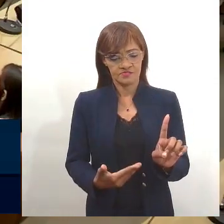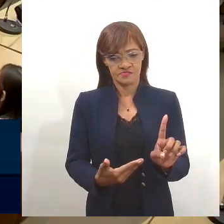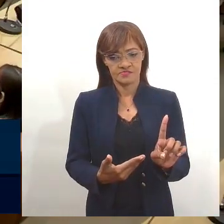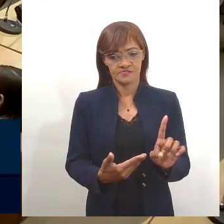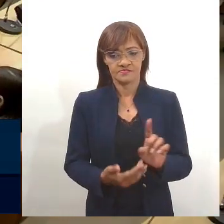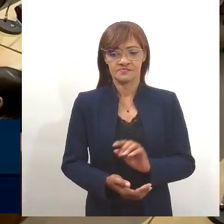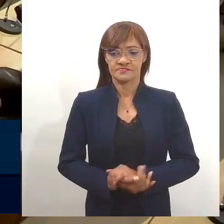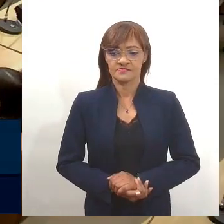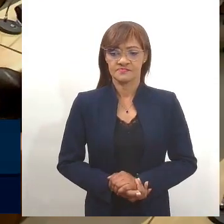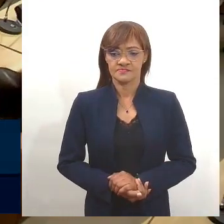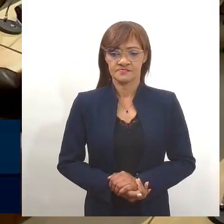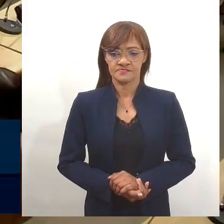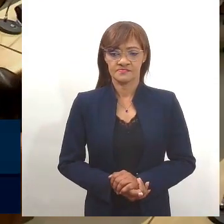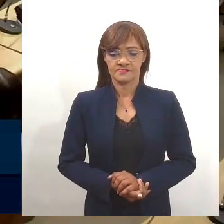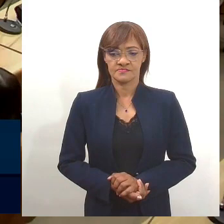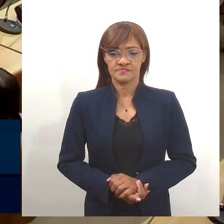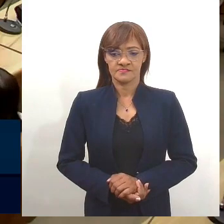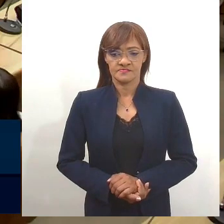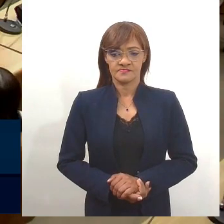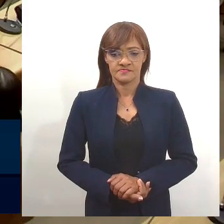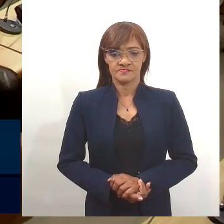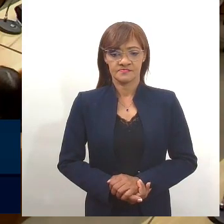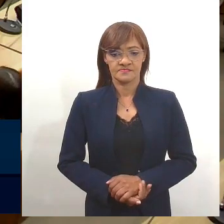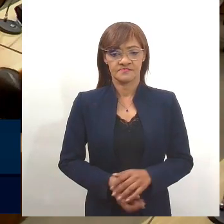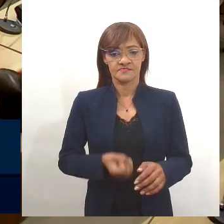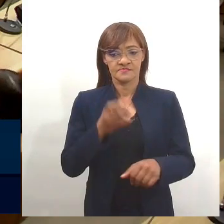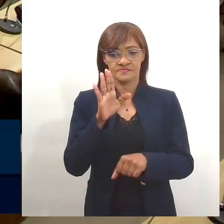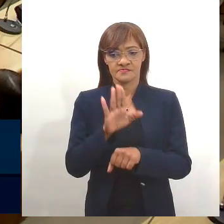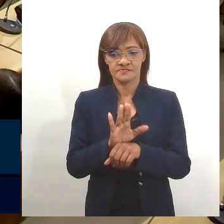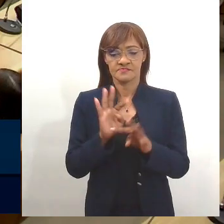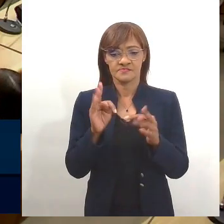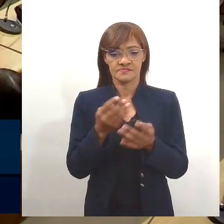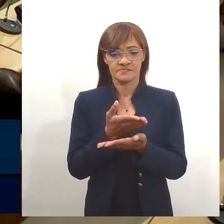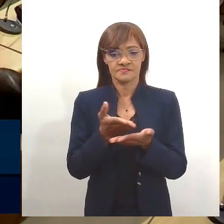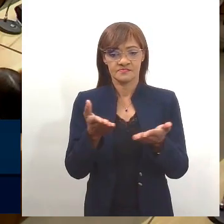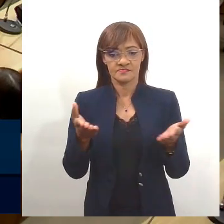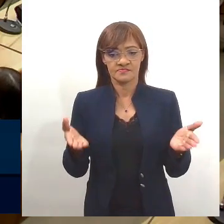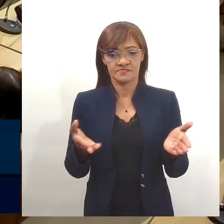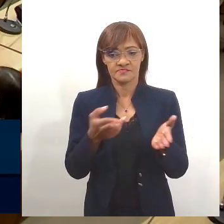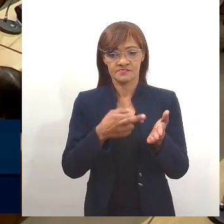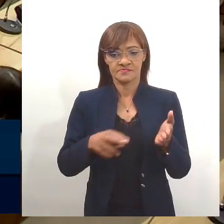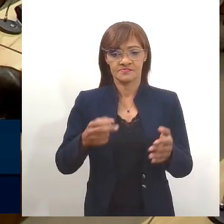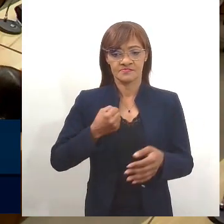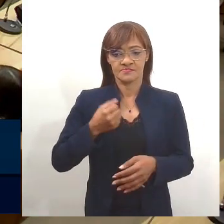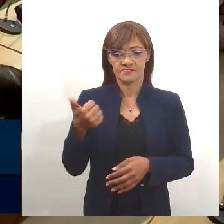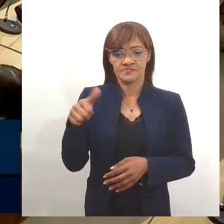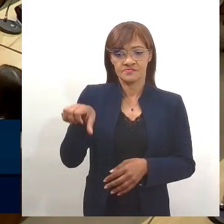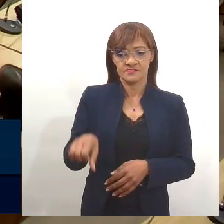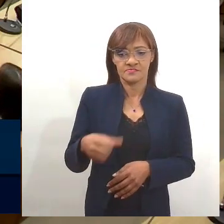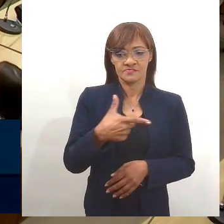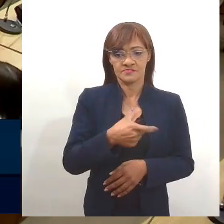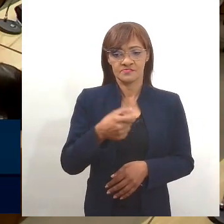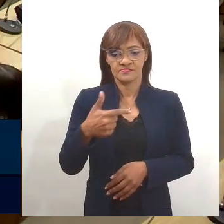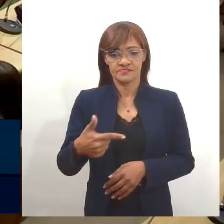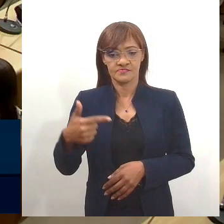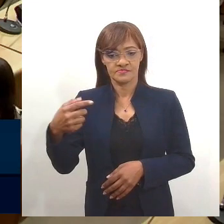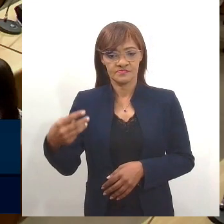Boa tarde a todos. Resolução número 19/2023, de 15 de junho de 2023,